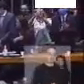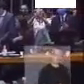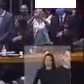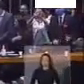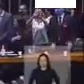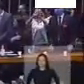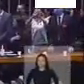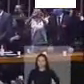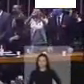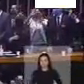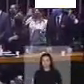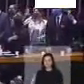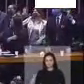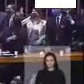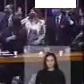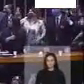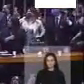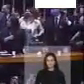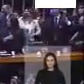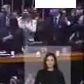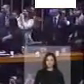Deputados.